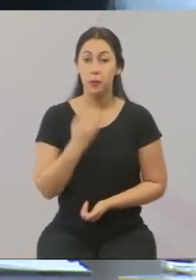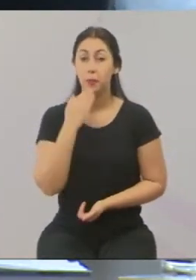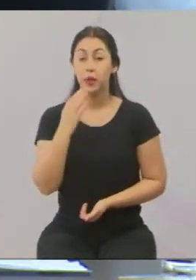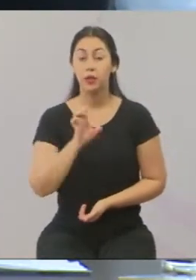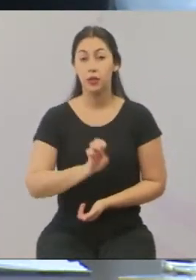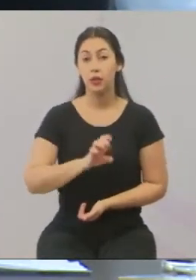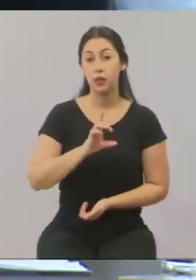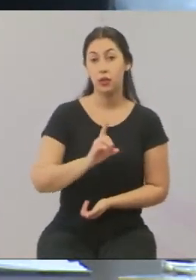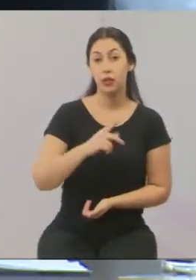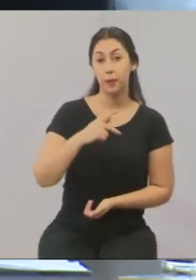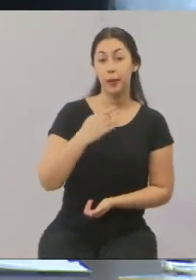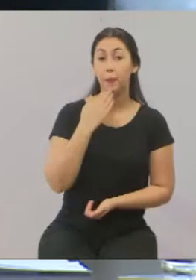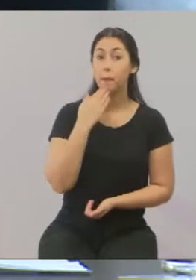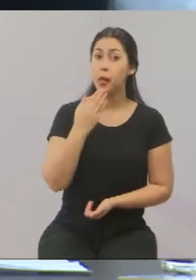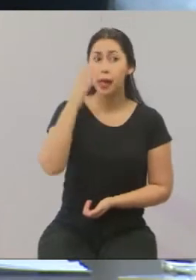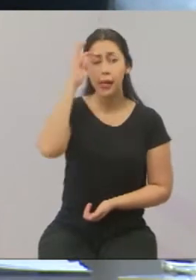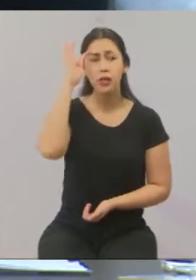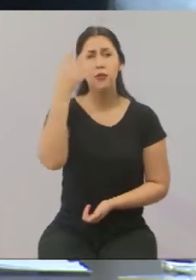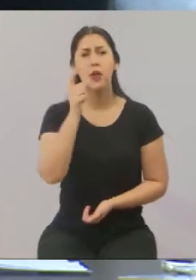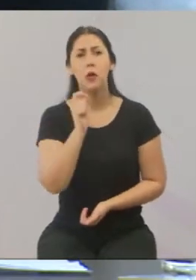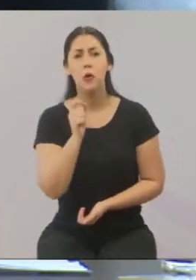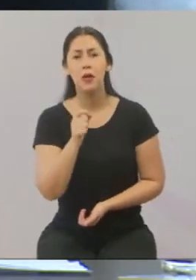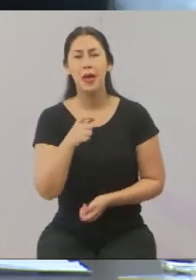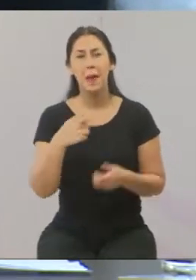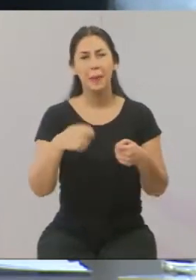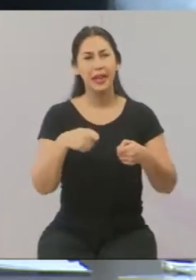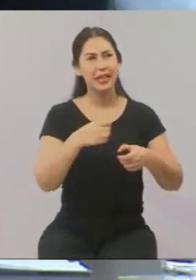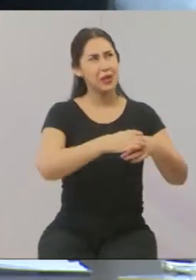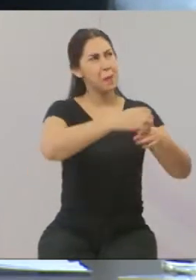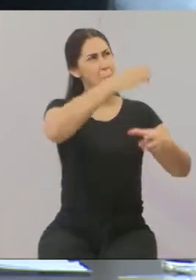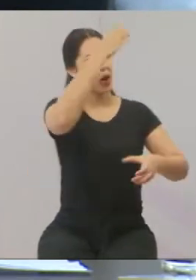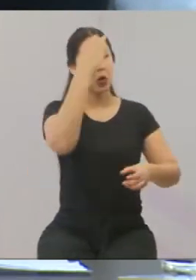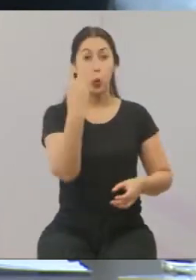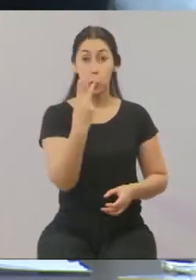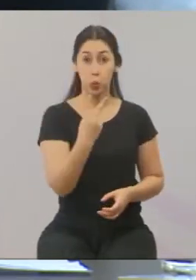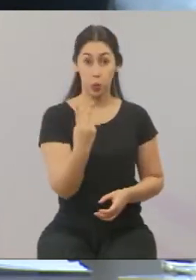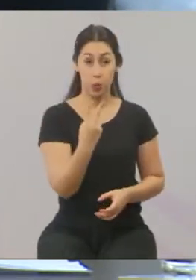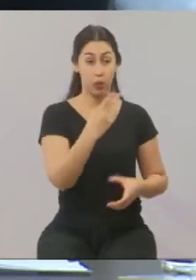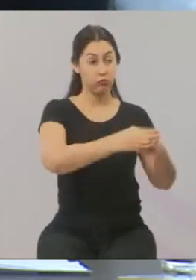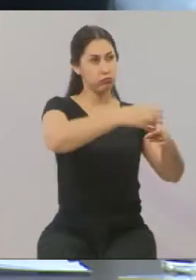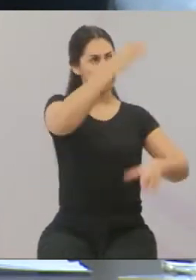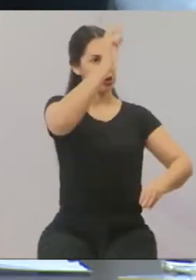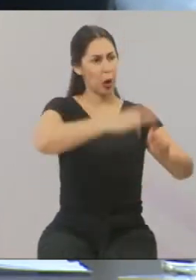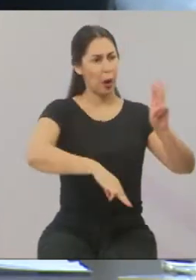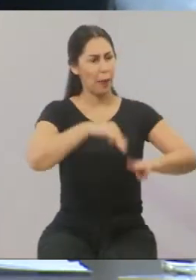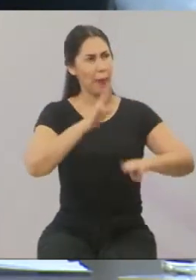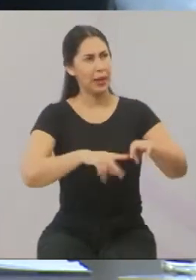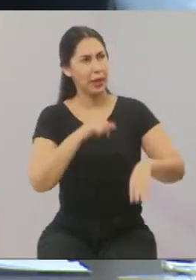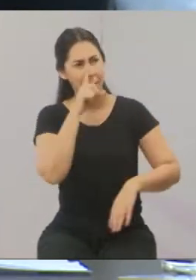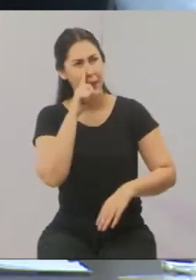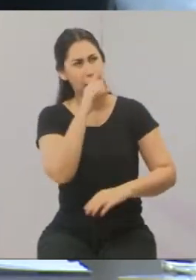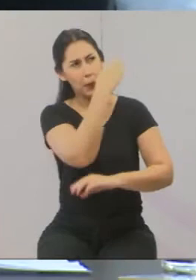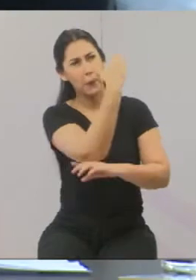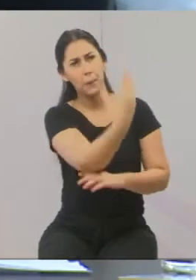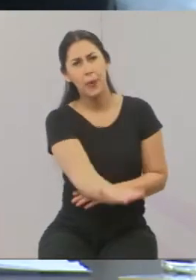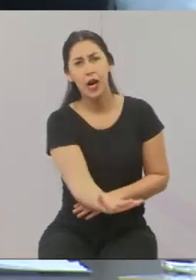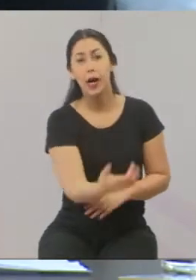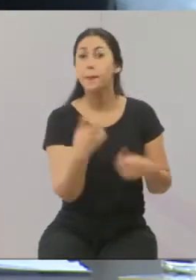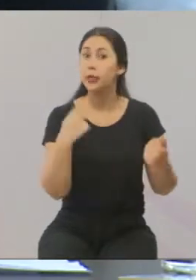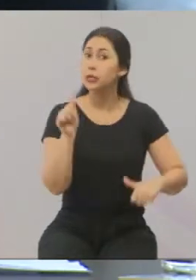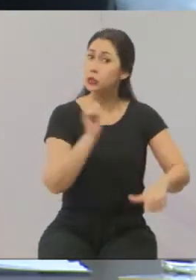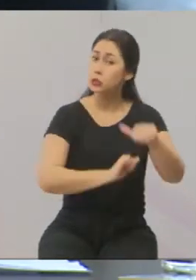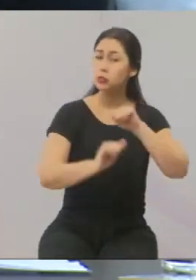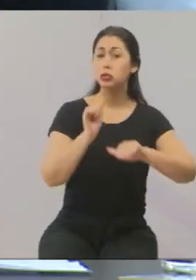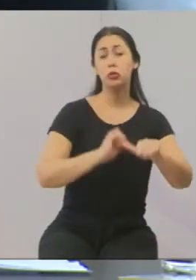IDP, solicitando providências referentes à troca de 2 postes de madeira que apresentam risco de queda na estrada Onda do Japão, próximo ao